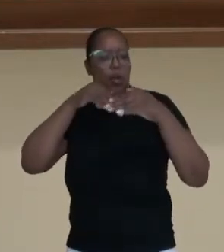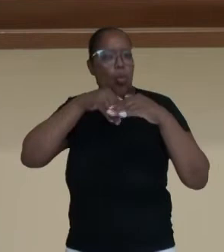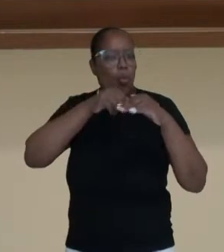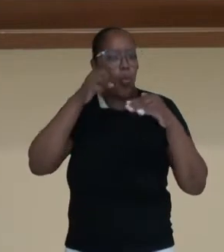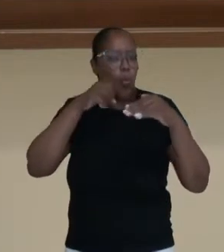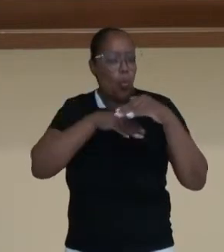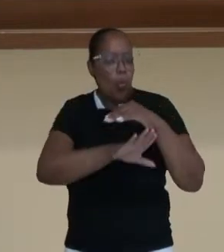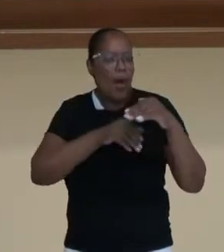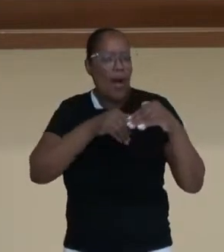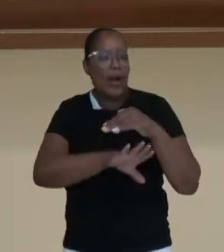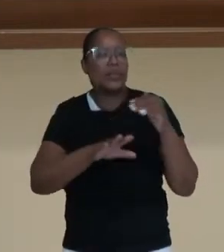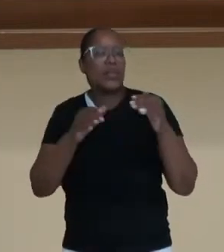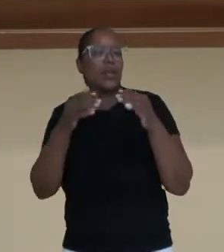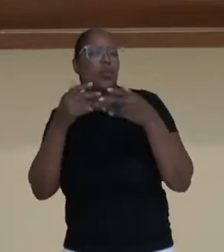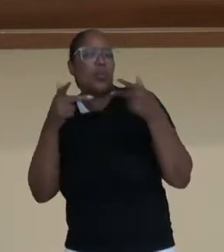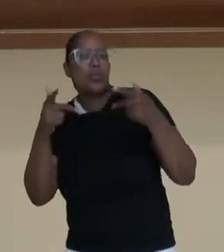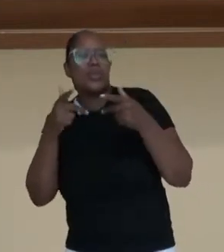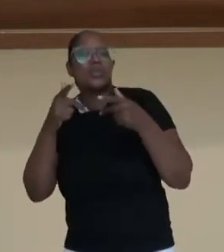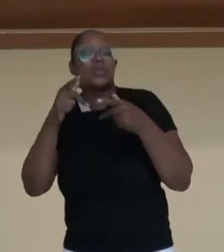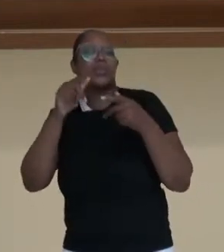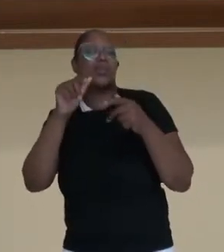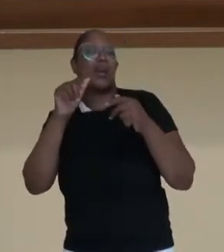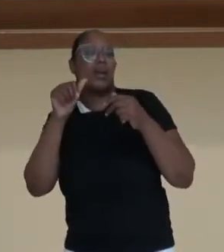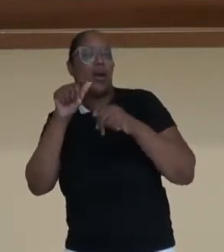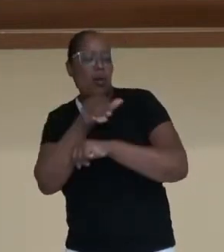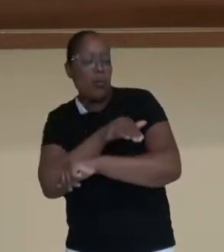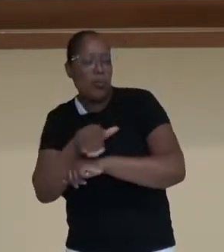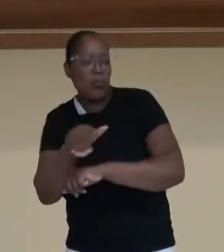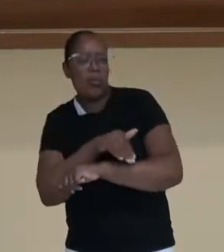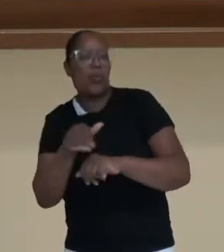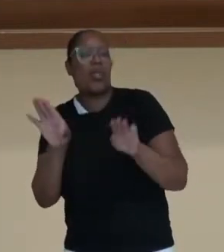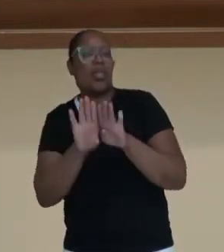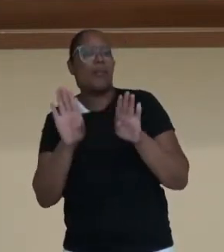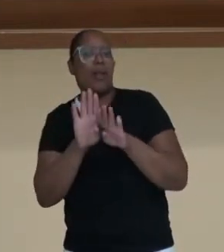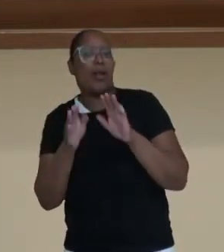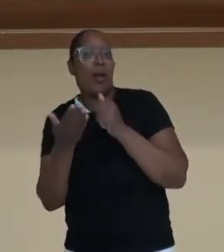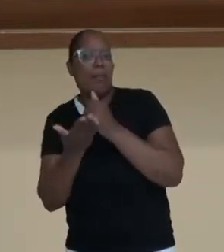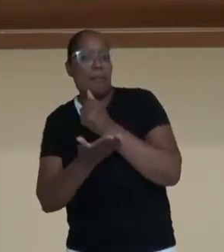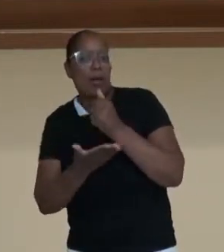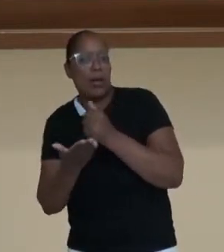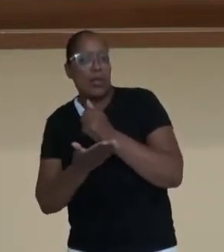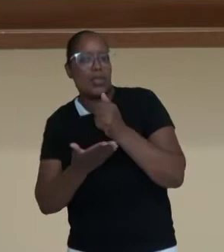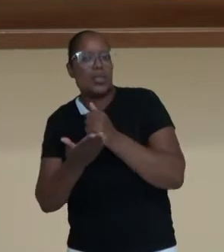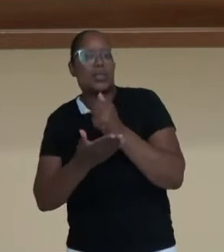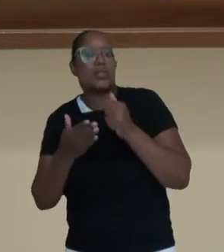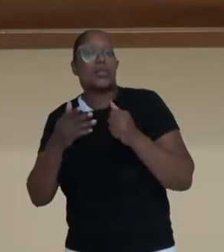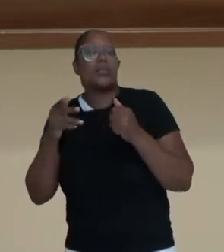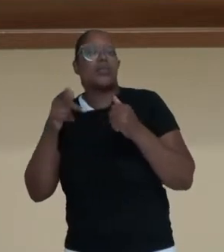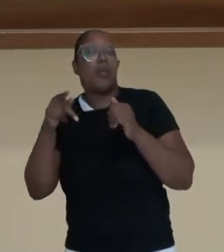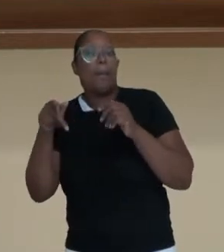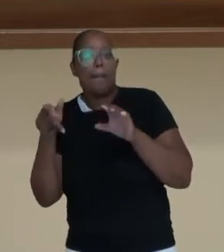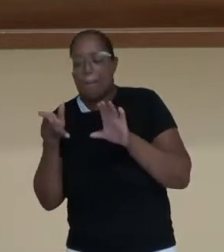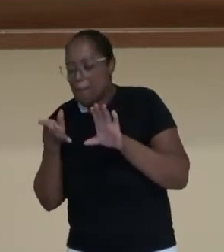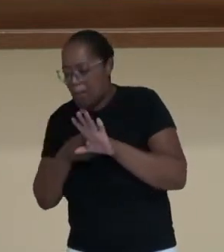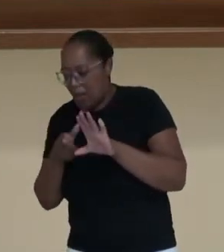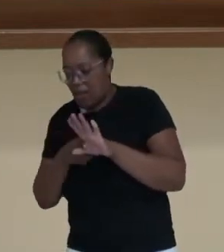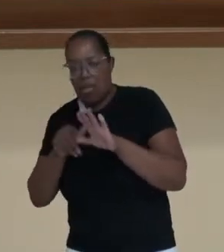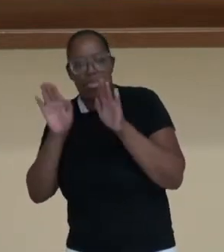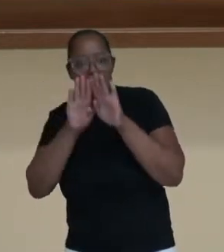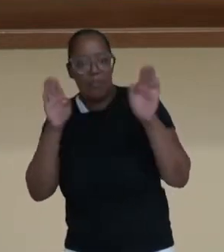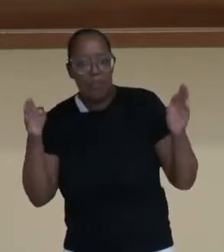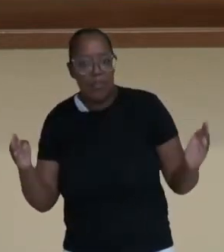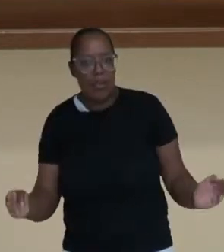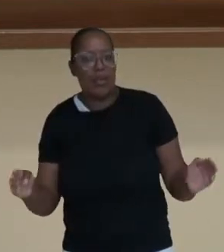formato cilíndrico. Sem falar que às vezes a base de, por exemplo, a pé da cadeira, pé da mesa, tem